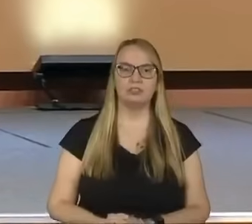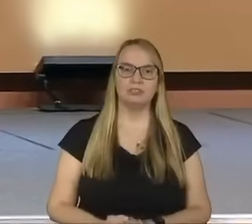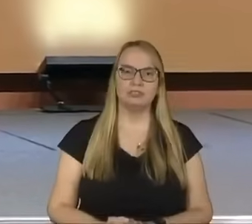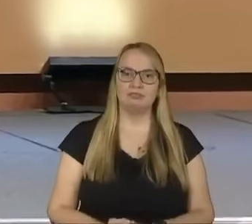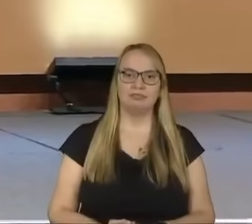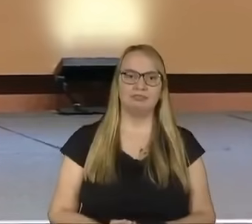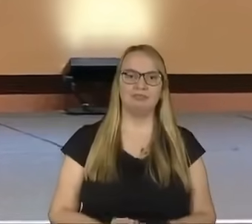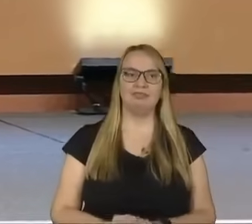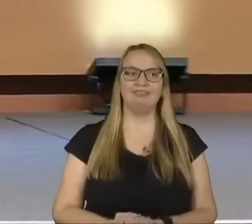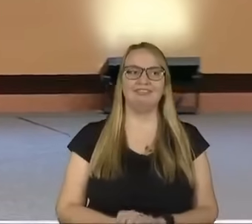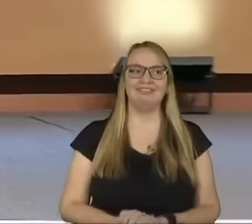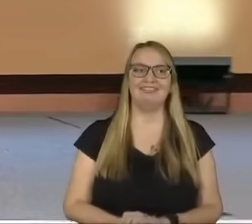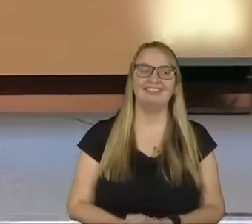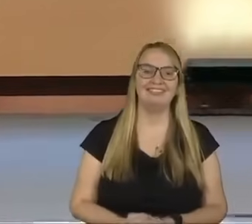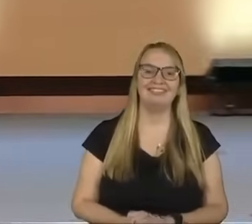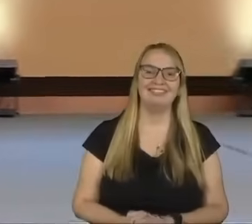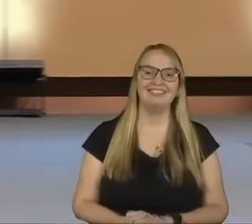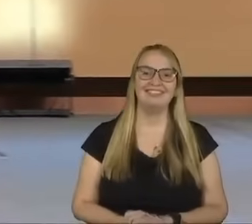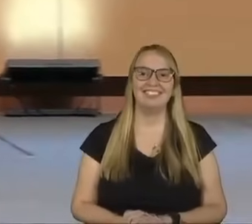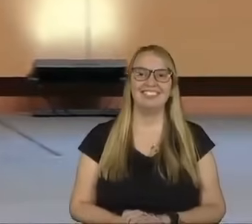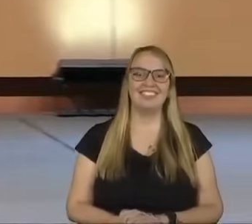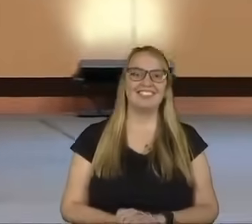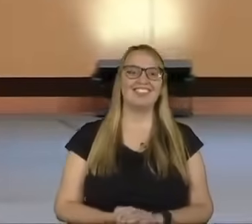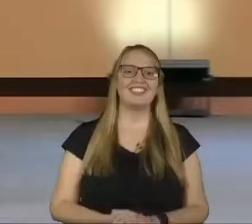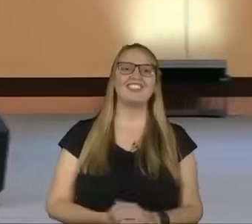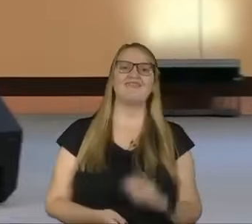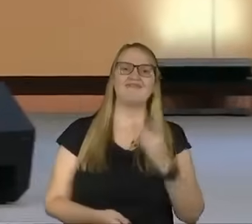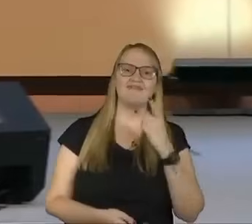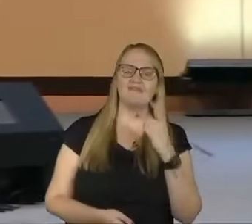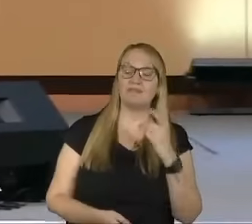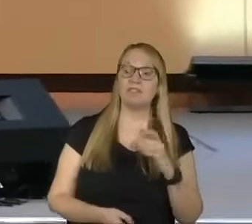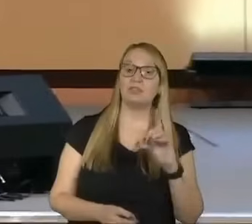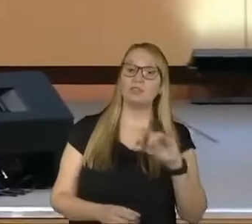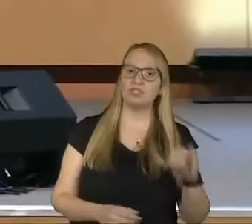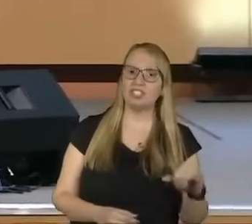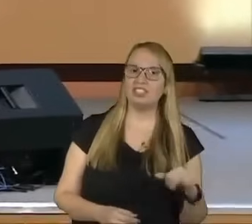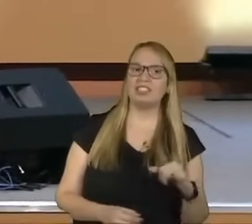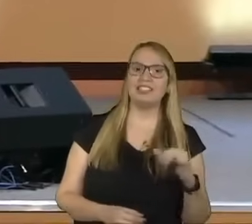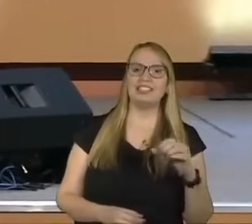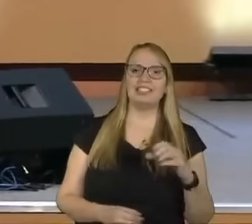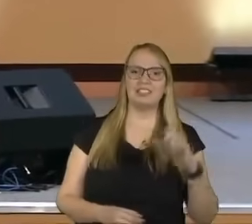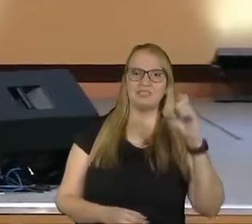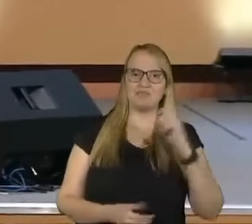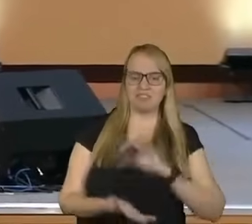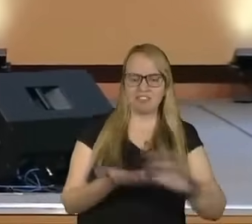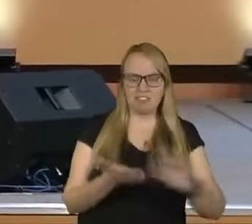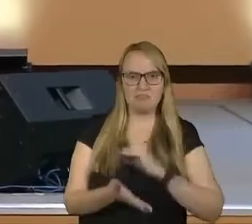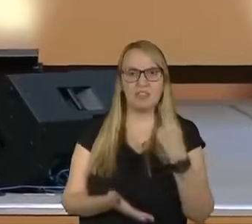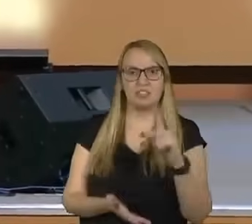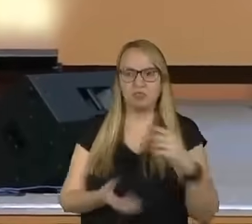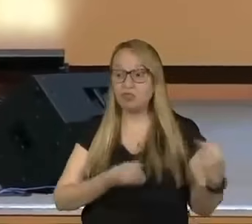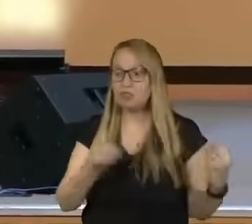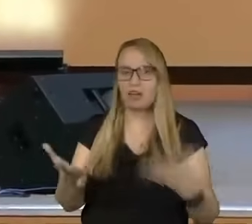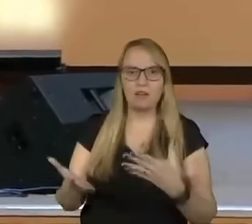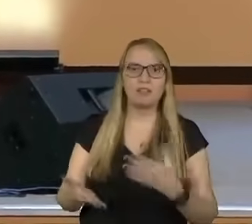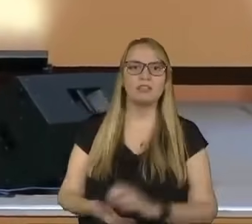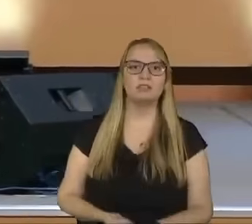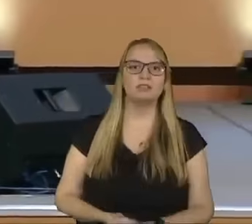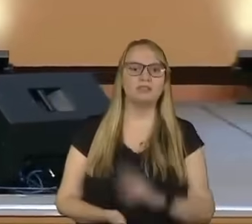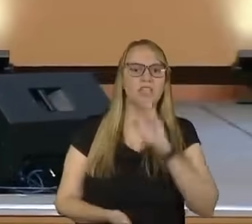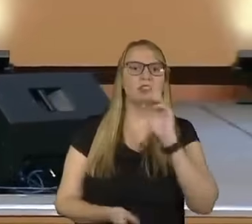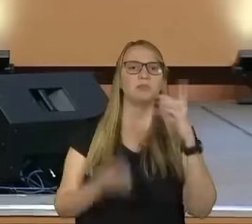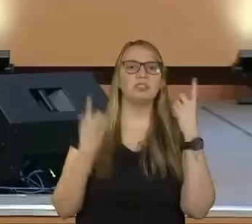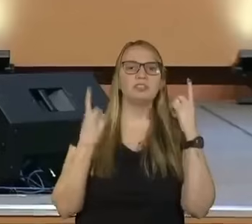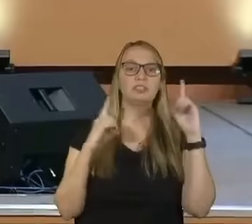só faltou isso Eis aí meu servo o dia que Deus coloca na tua mão esse desgraçado que tá querendo te matar Qual é a resposta